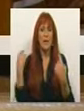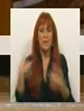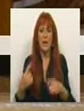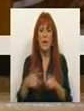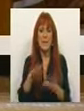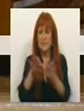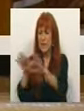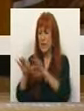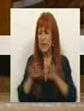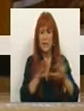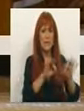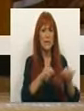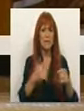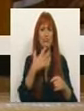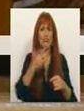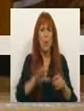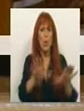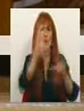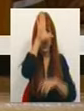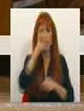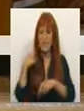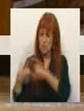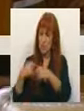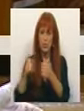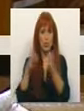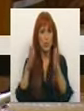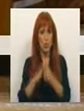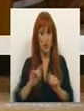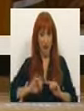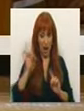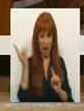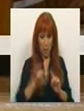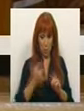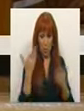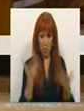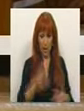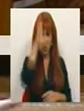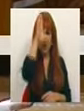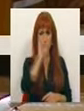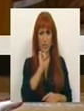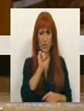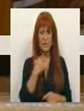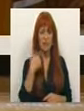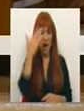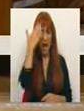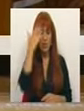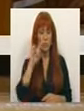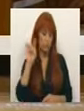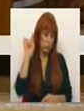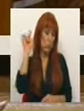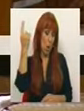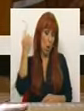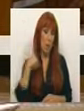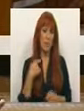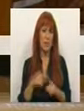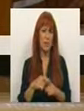sido unânime por parte de todos os governos. Este ano, o Governo entendeu, apesar